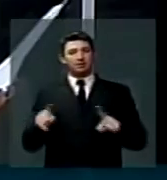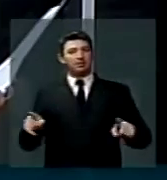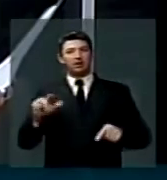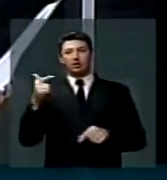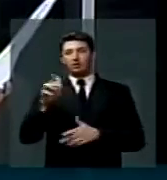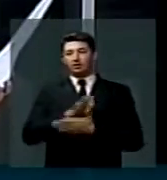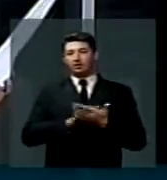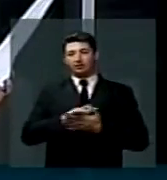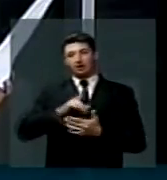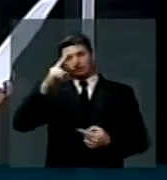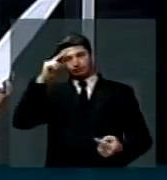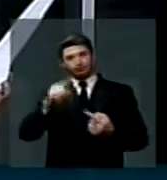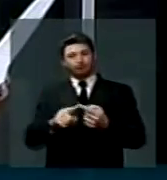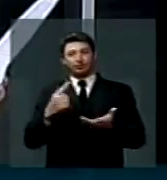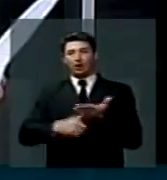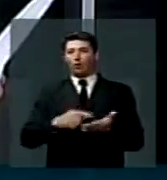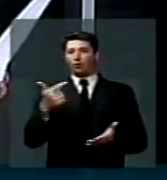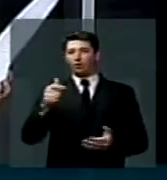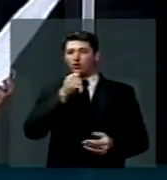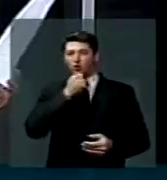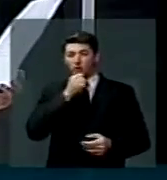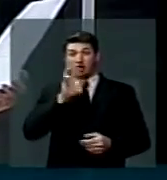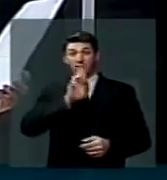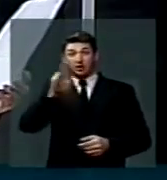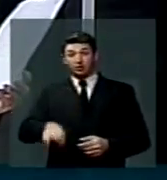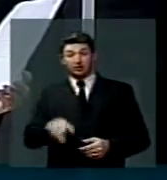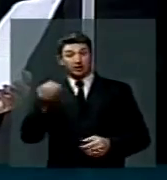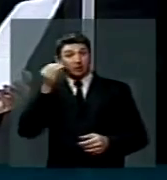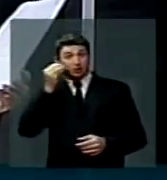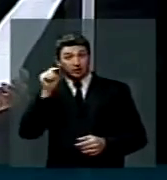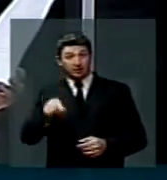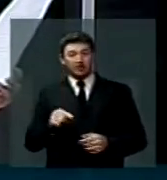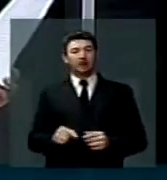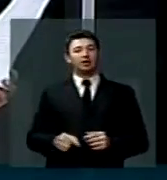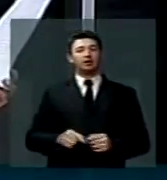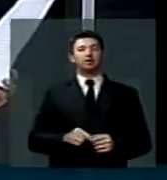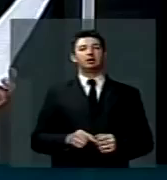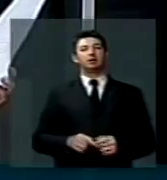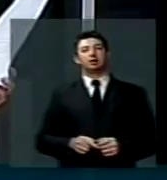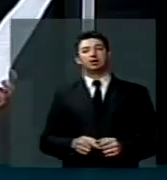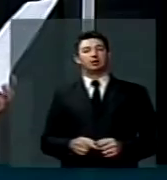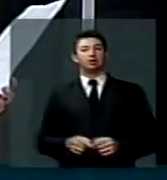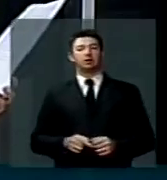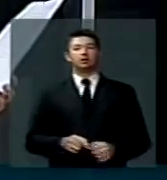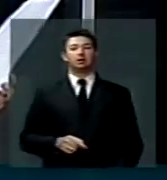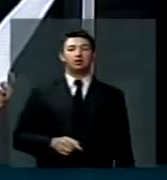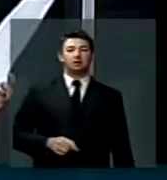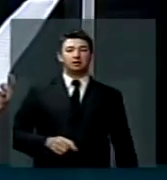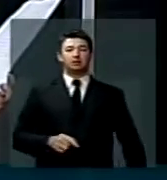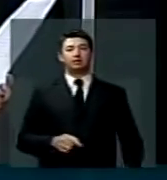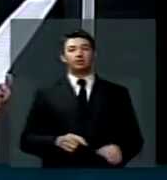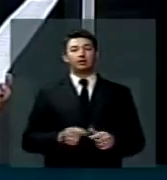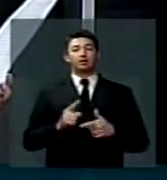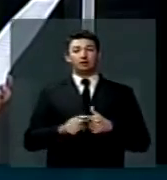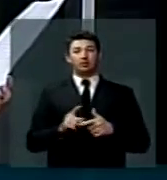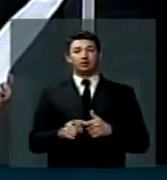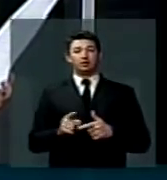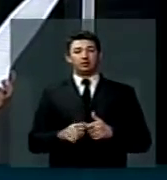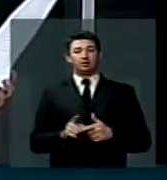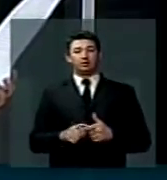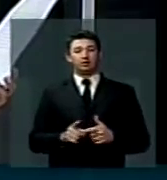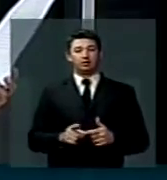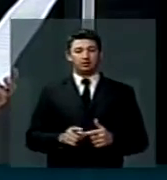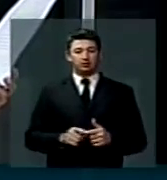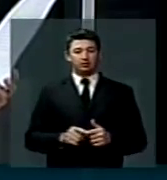houve consenso. Os resultados dos testes foram inconclusos, pois, conforme o próprio Ministério das Comunicações